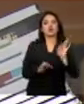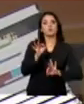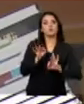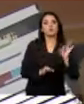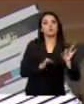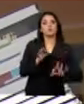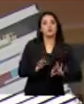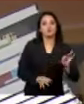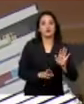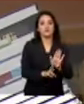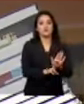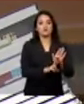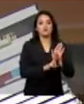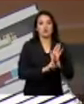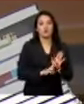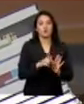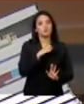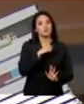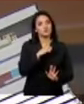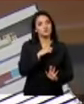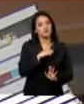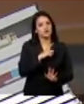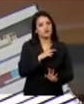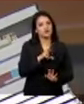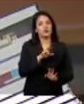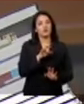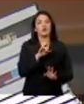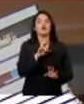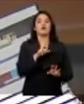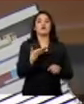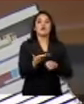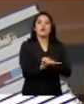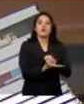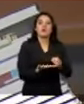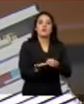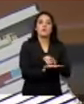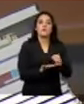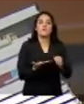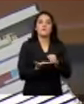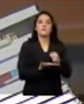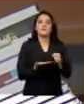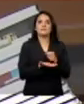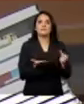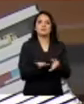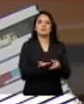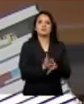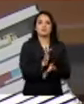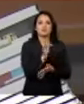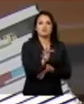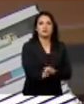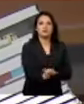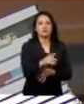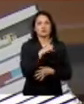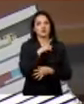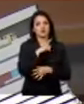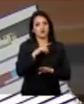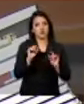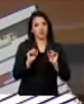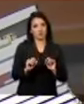submetidos ao rito da repercussão geral, os quais afirmam ostentam eficácia